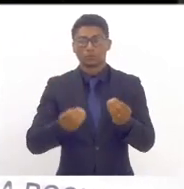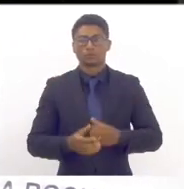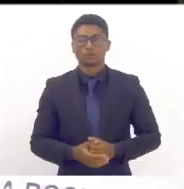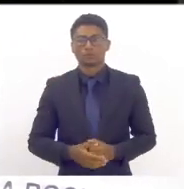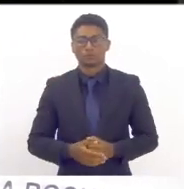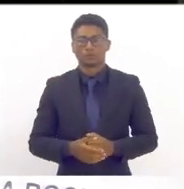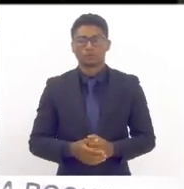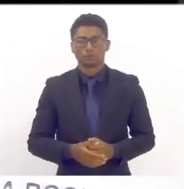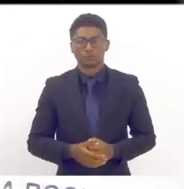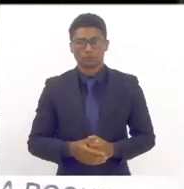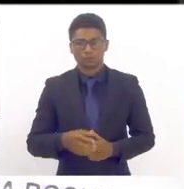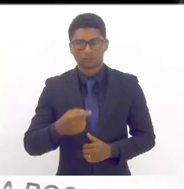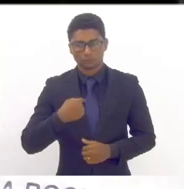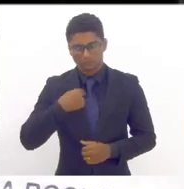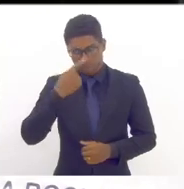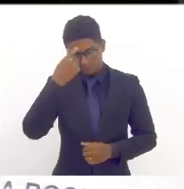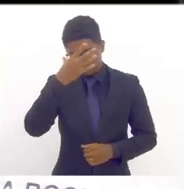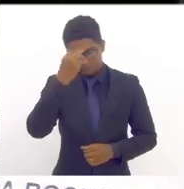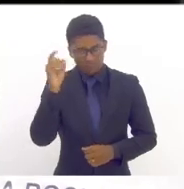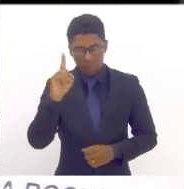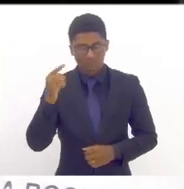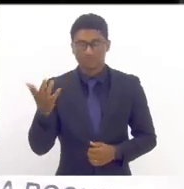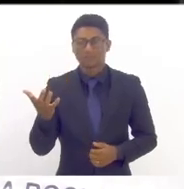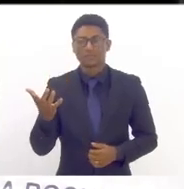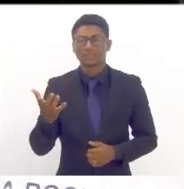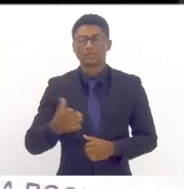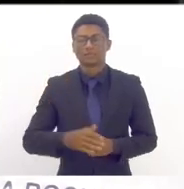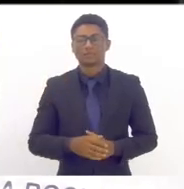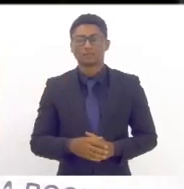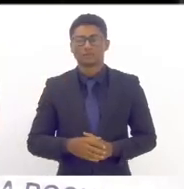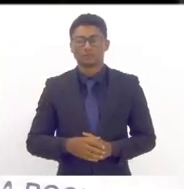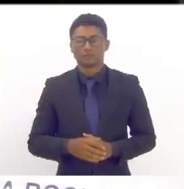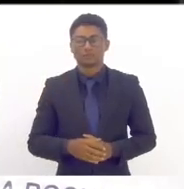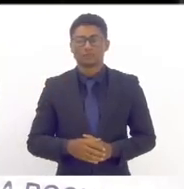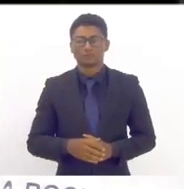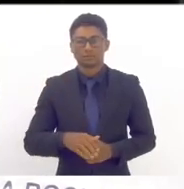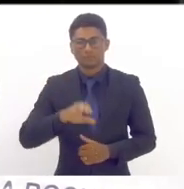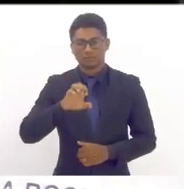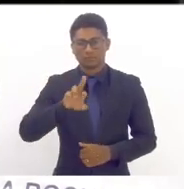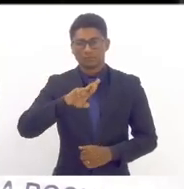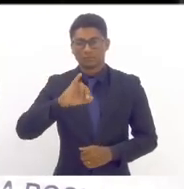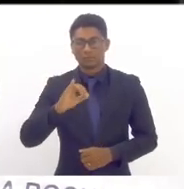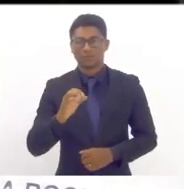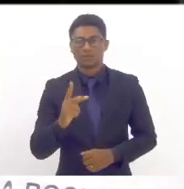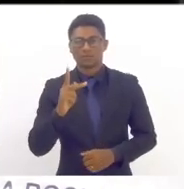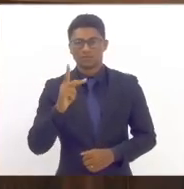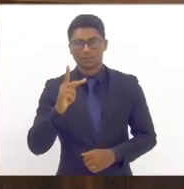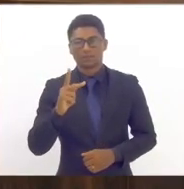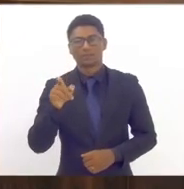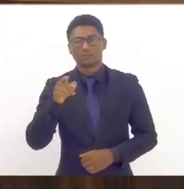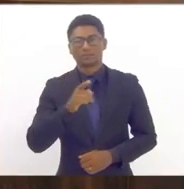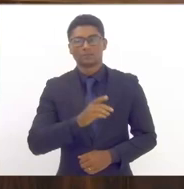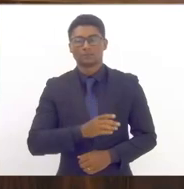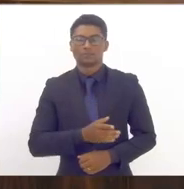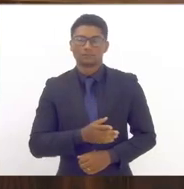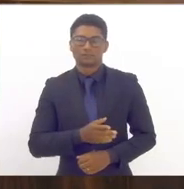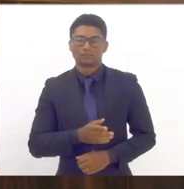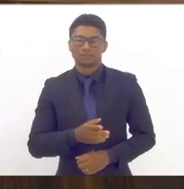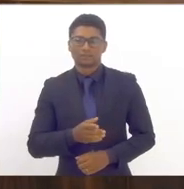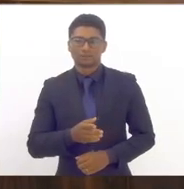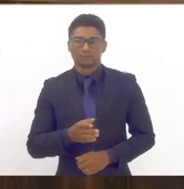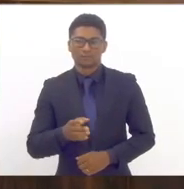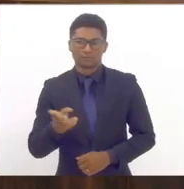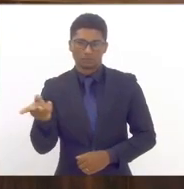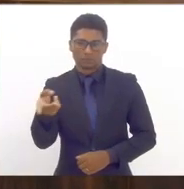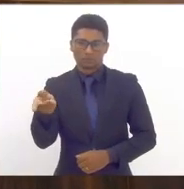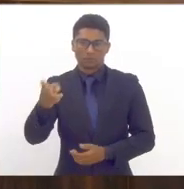de esquecer de talvez um dos mais importantes, que é o Eric, que é aquele que tem o coração do nosso homenageado,